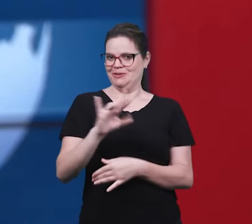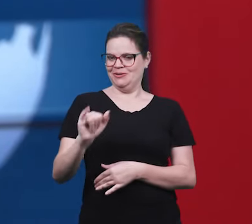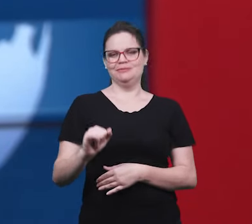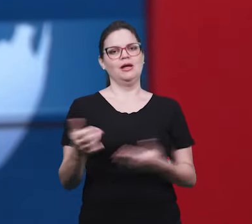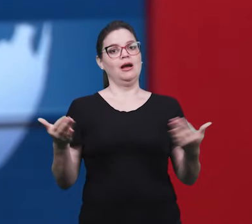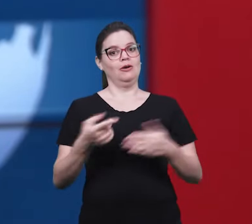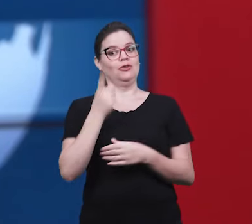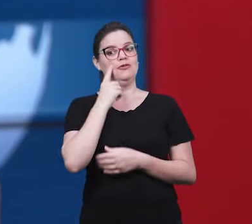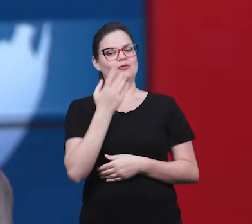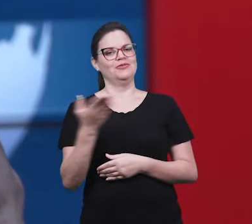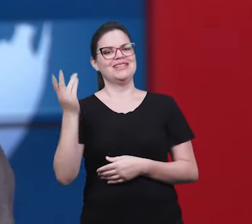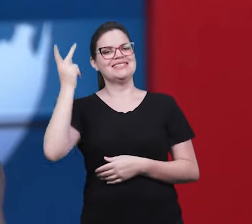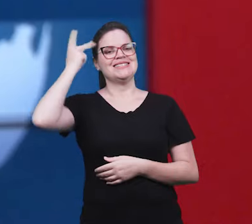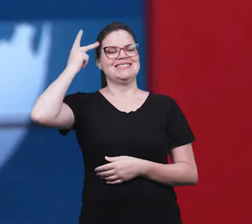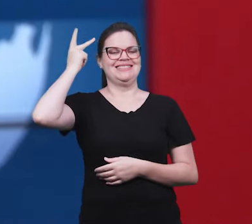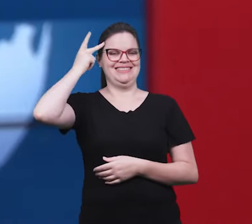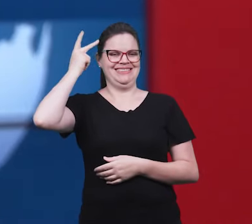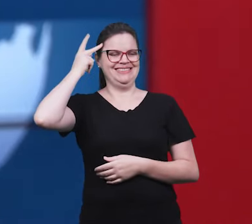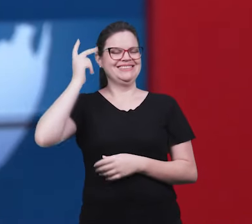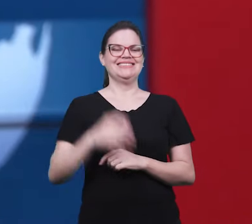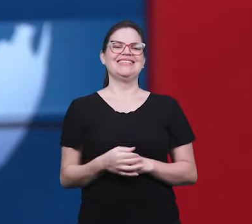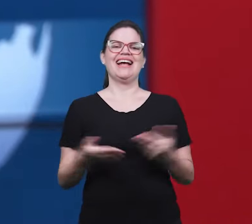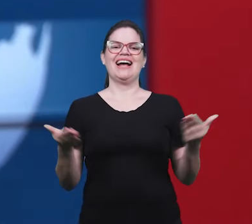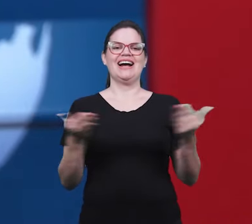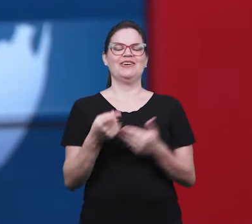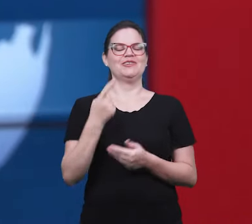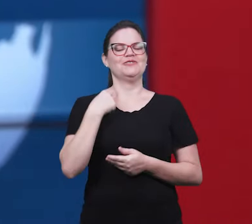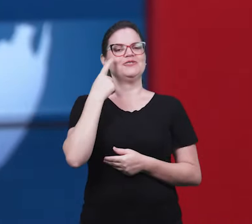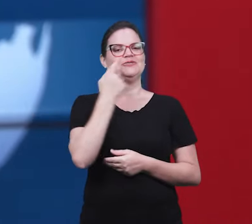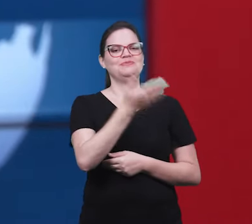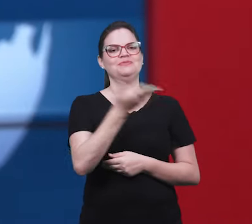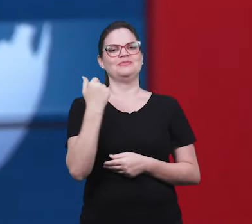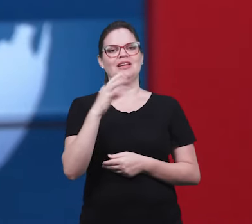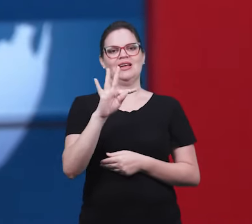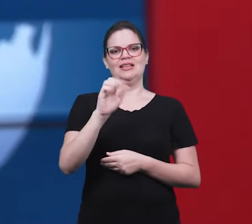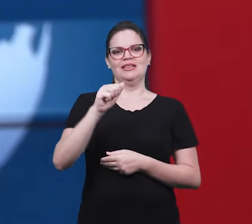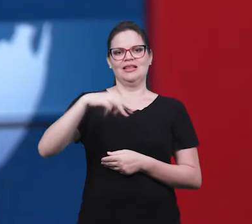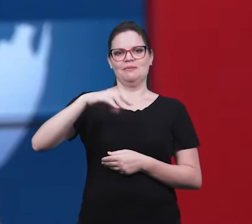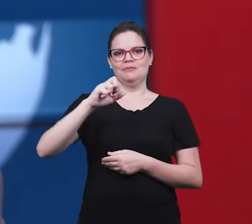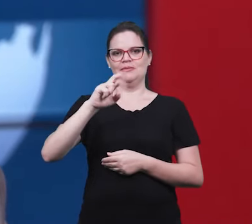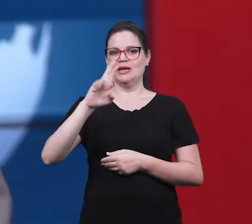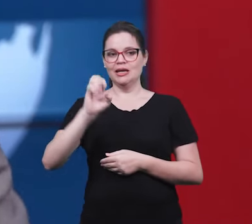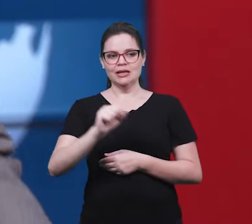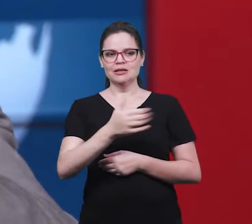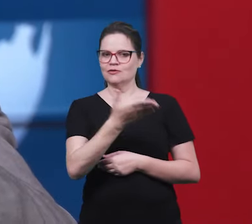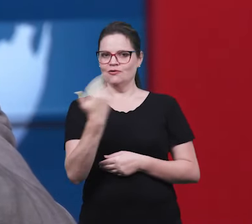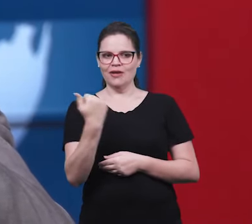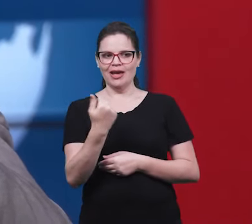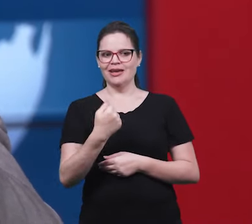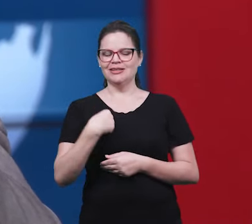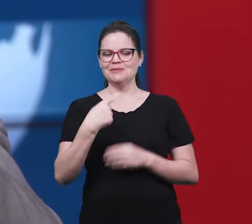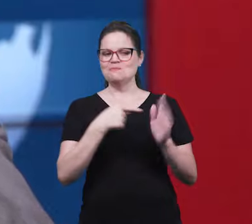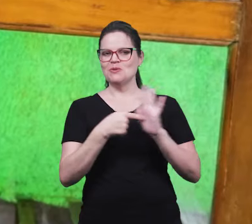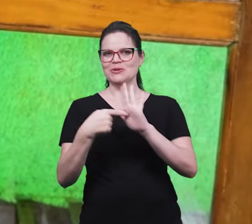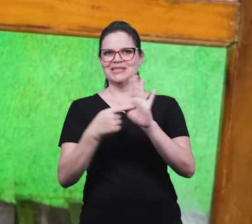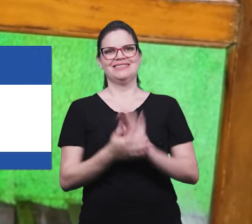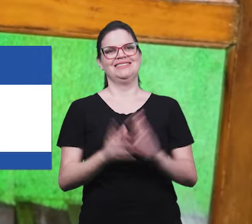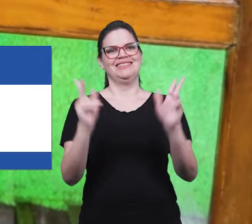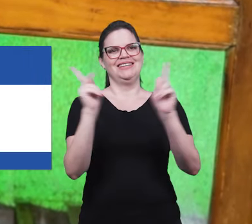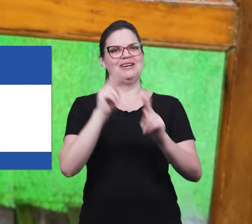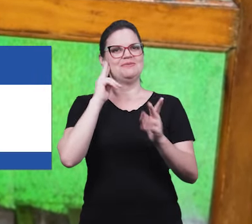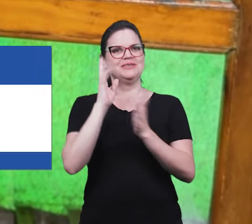agora sim vamos para São Paulo vamos diretamente com a nossa correspondente a Tamires Campos Tamires é com você agora aí